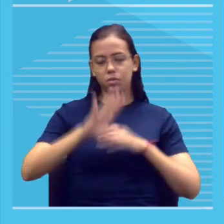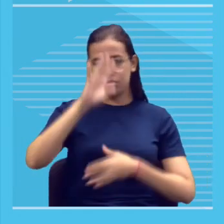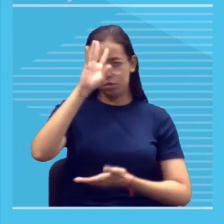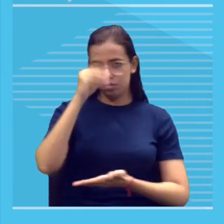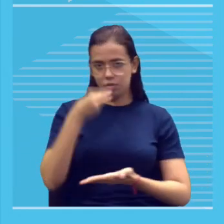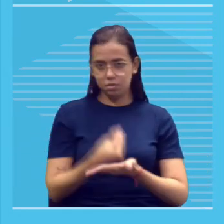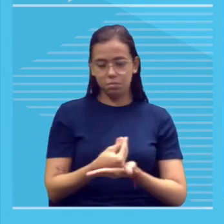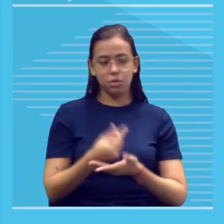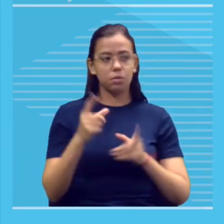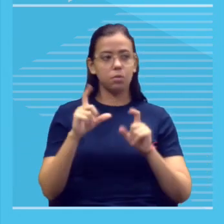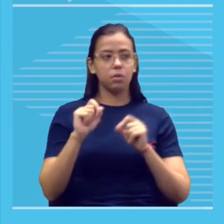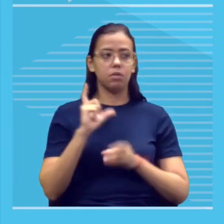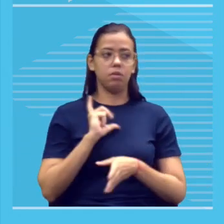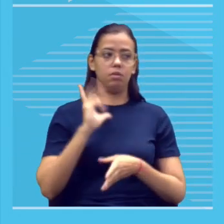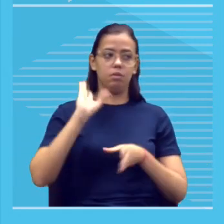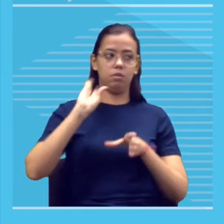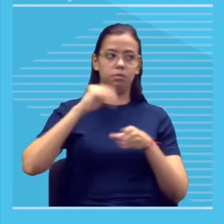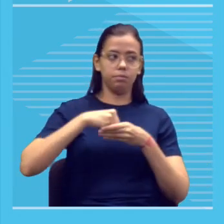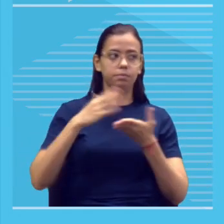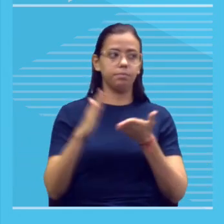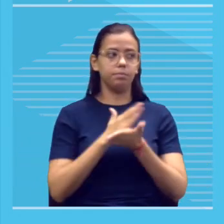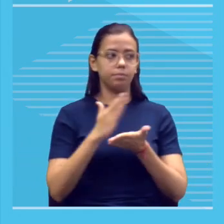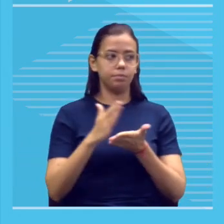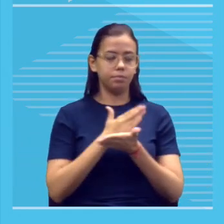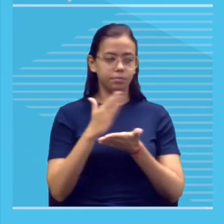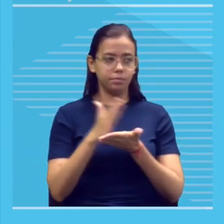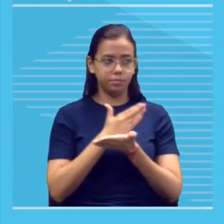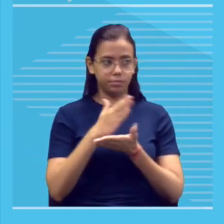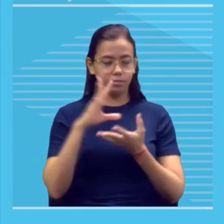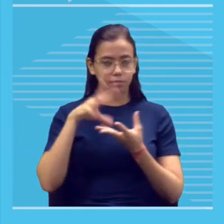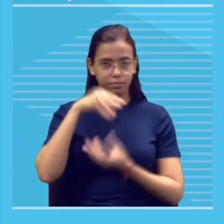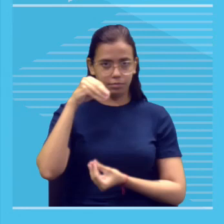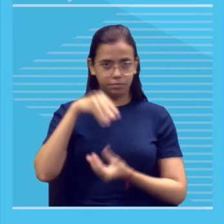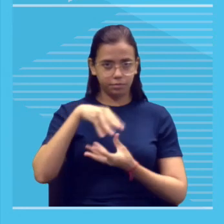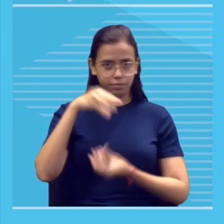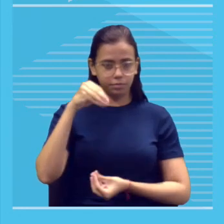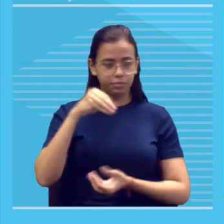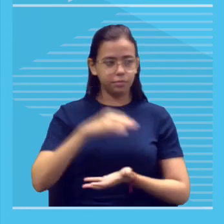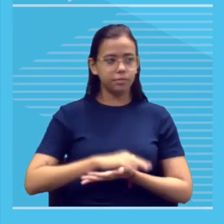base da doutrina espírita está contida no Livro dos Espíritos